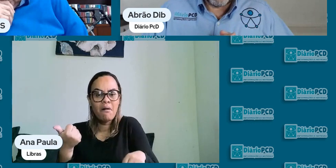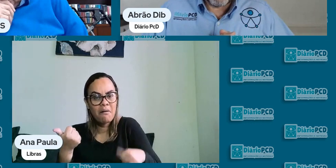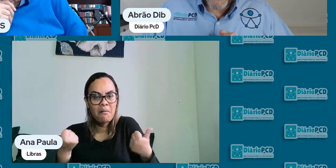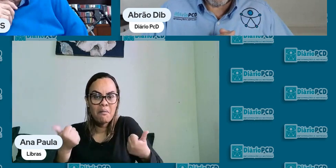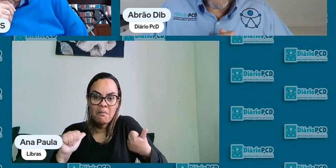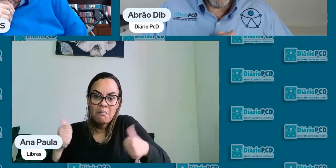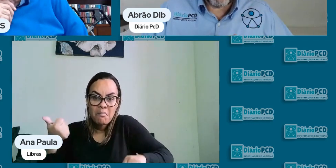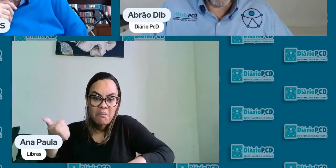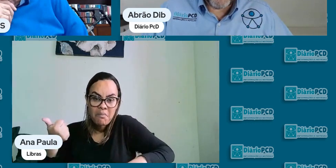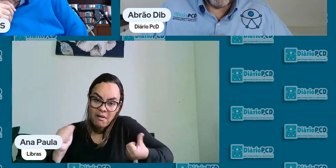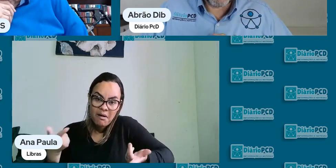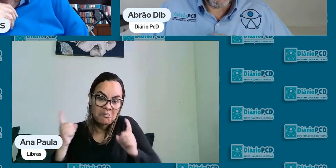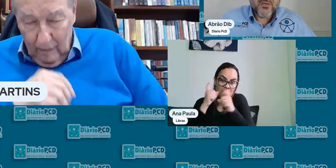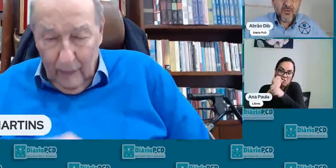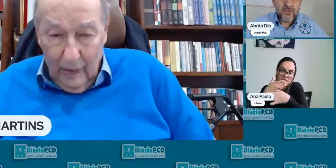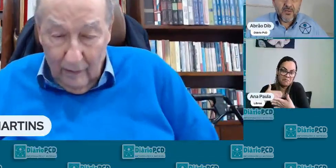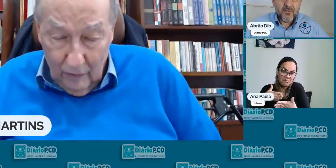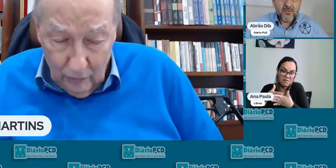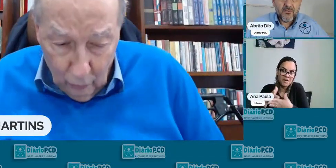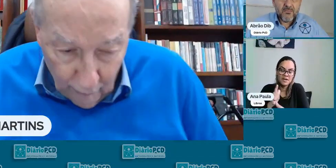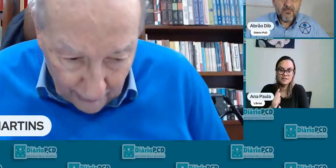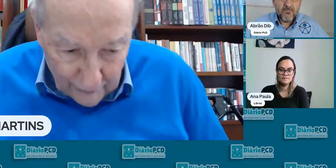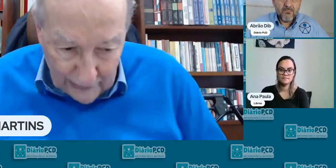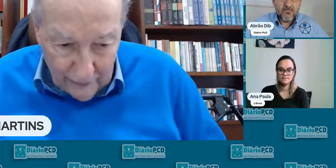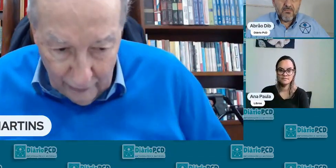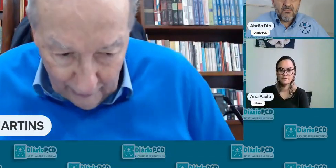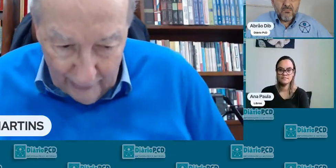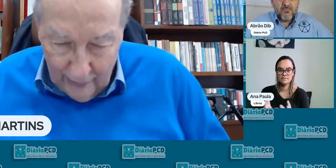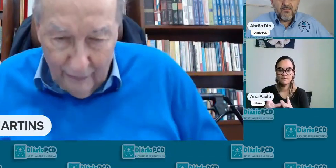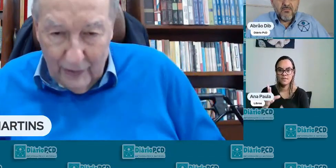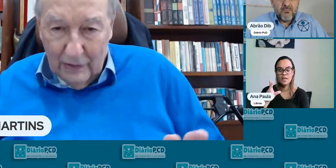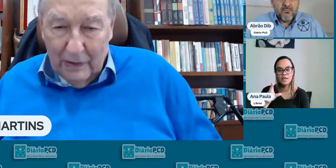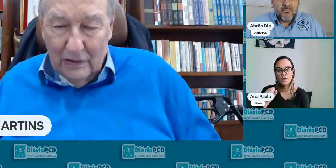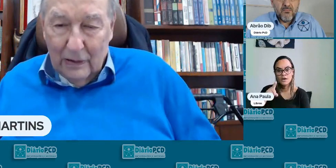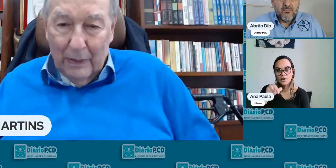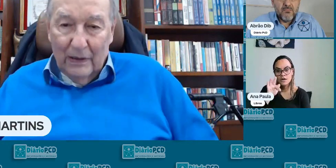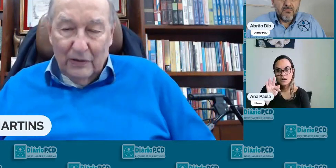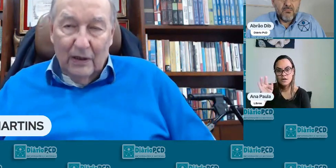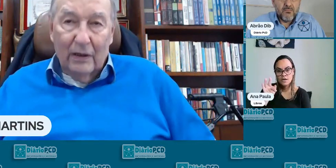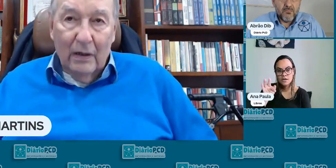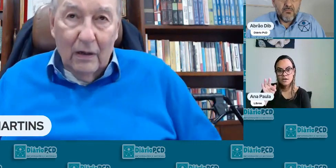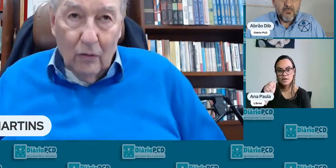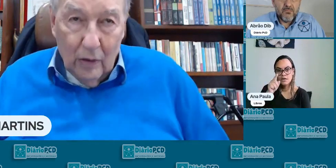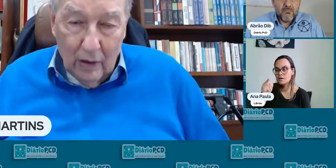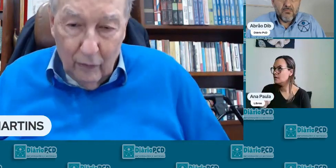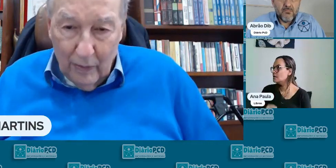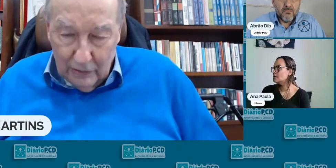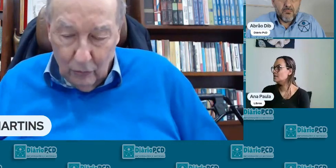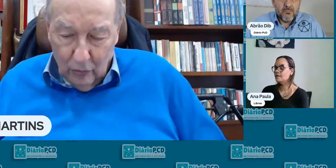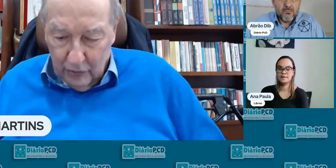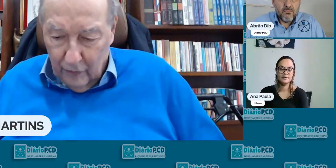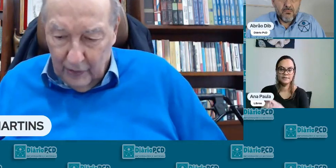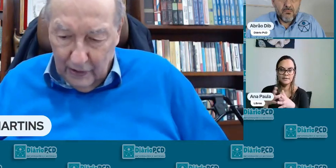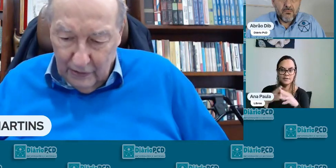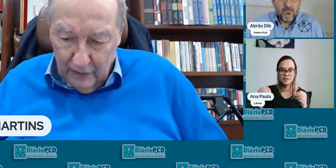mais dificuldades ainda, professor Ives? O CONFAS vai, evidentemente, desaparecer com a formação